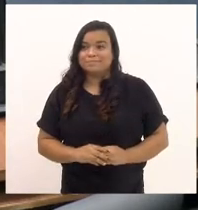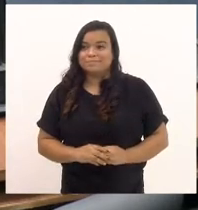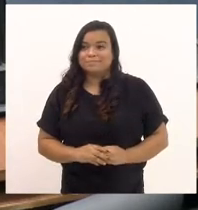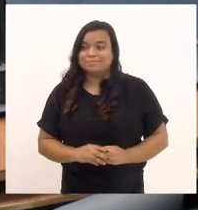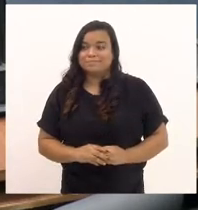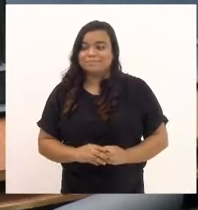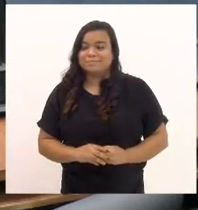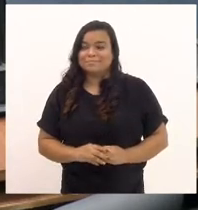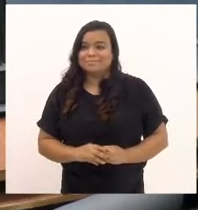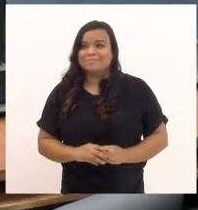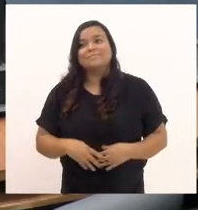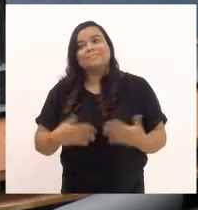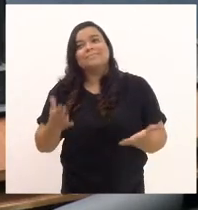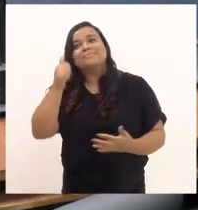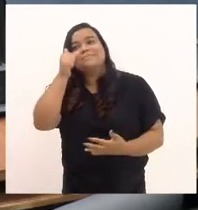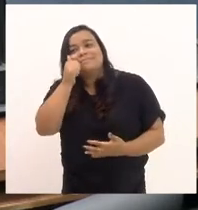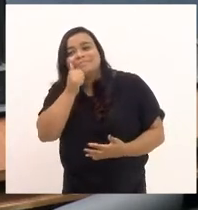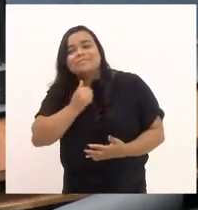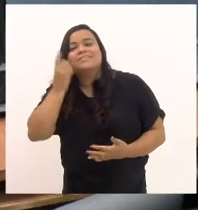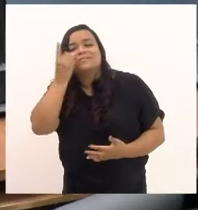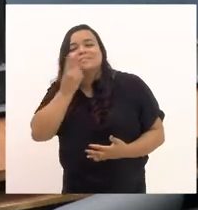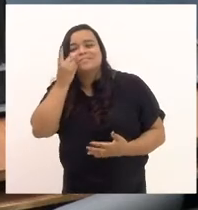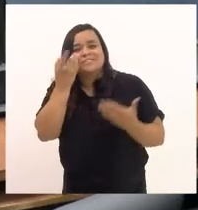Senhora deputada,